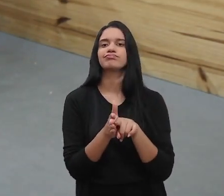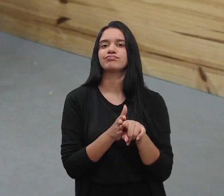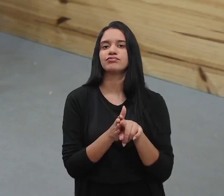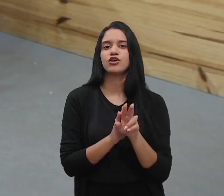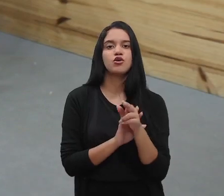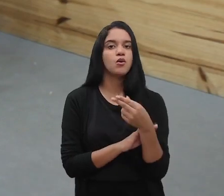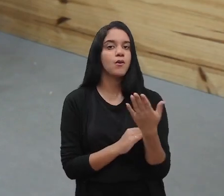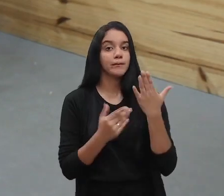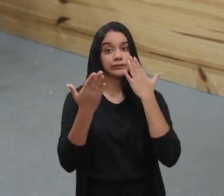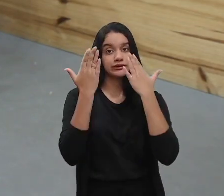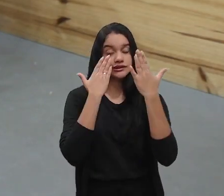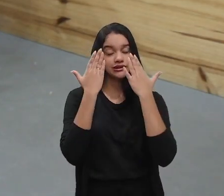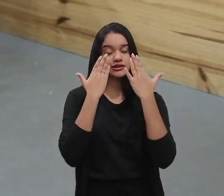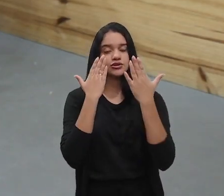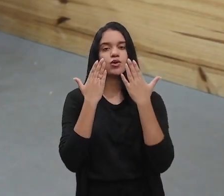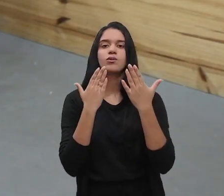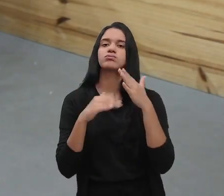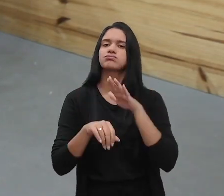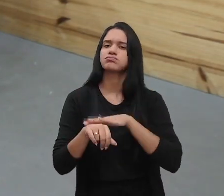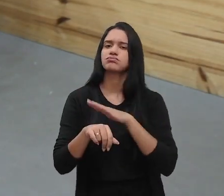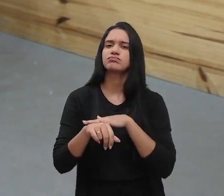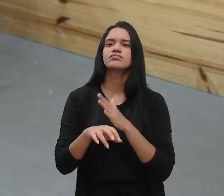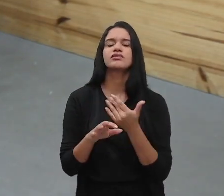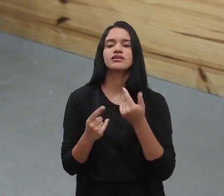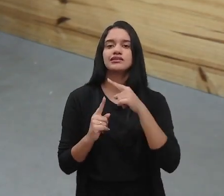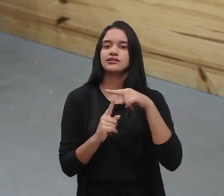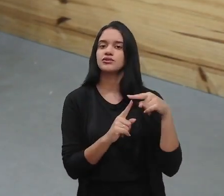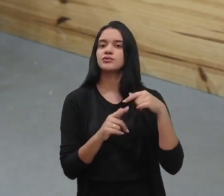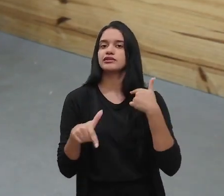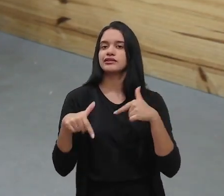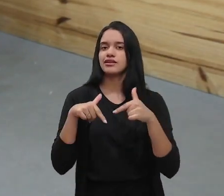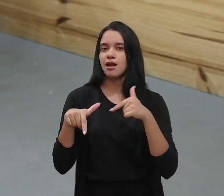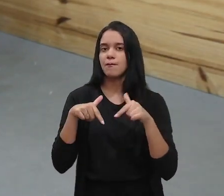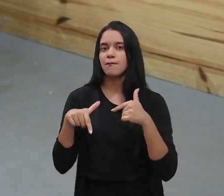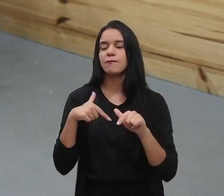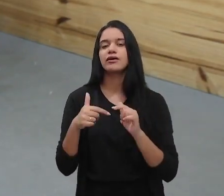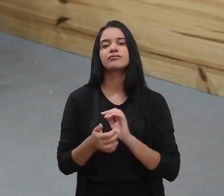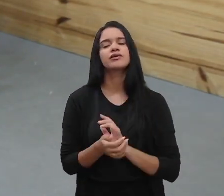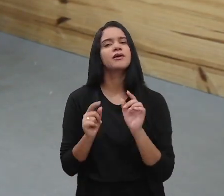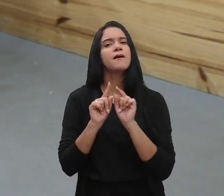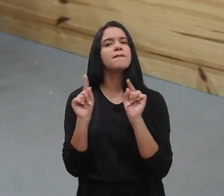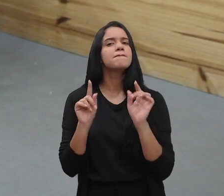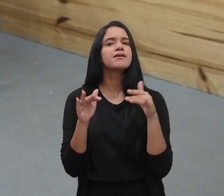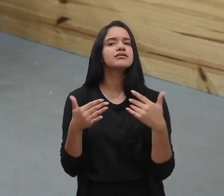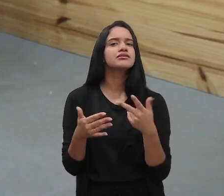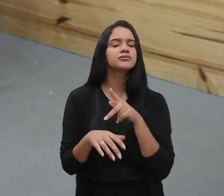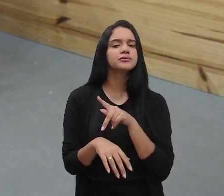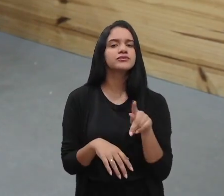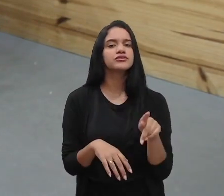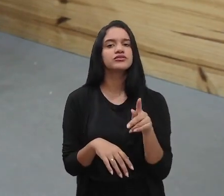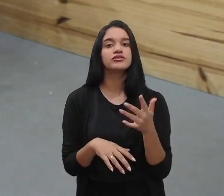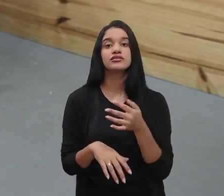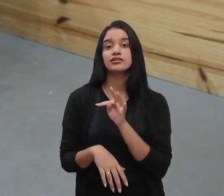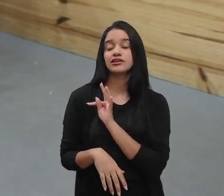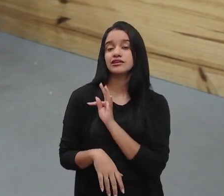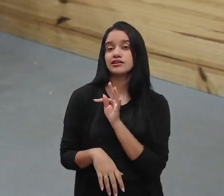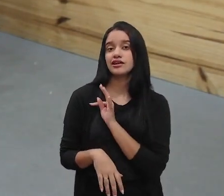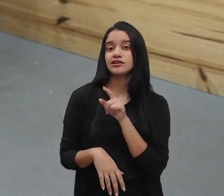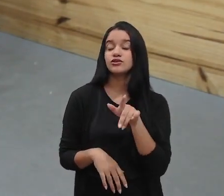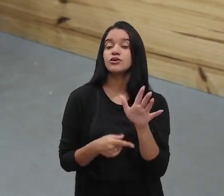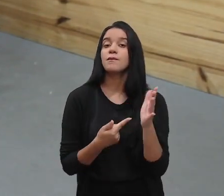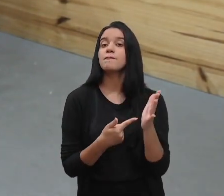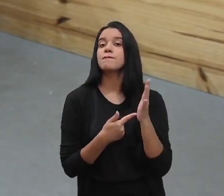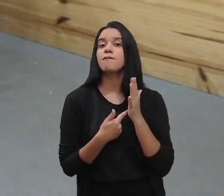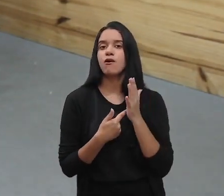serviço, ou um psicólogo até autônomo para fazer esse tipo de trabalho. Muito bem lembrado. Mas então, professor, das técnicas que o senhor traz para a